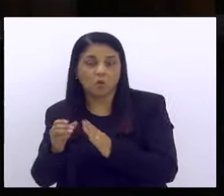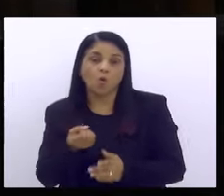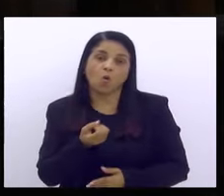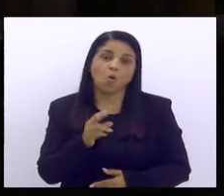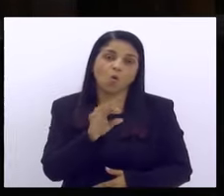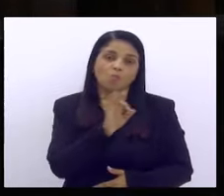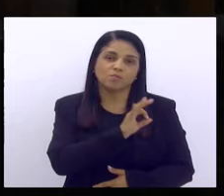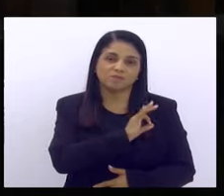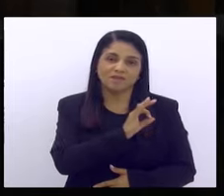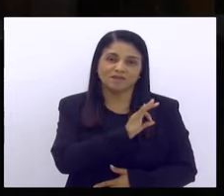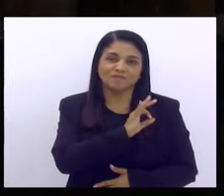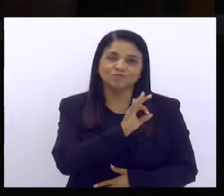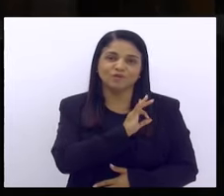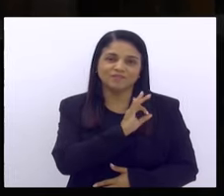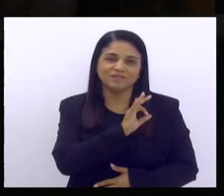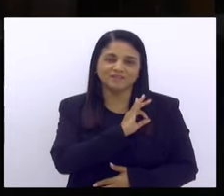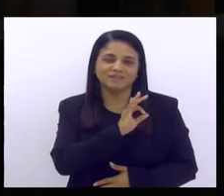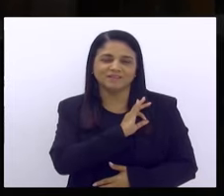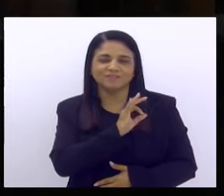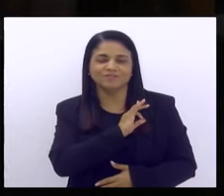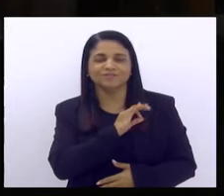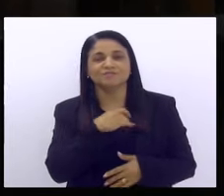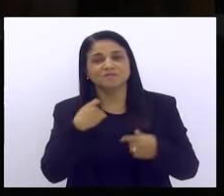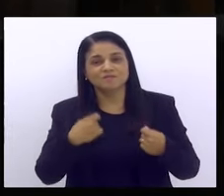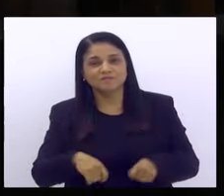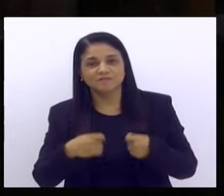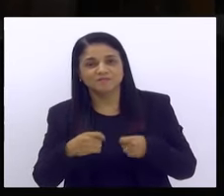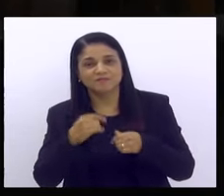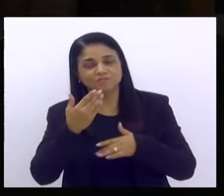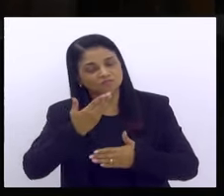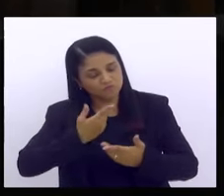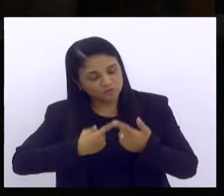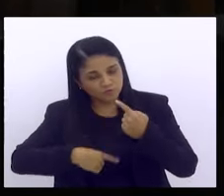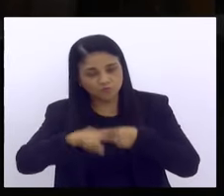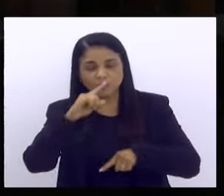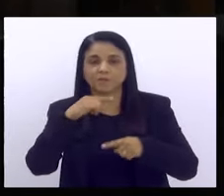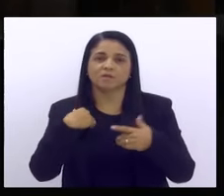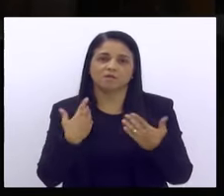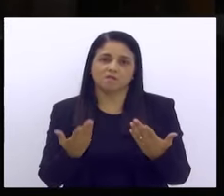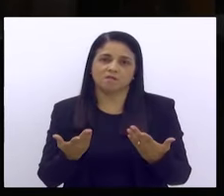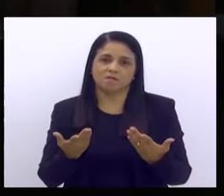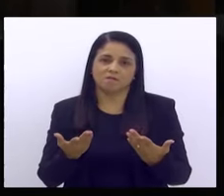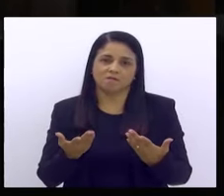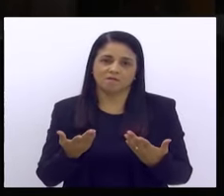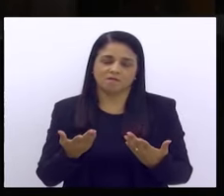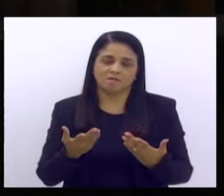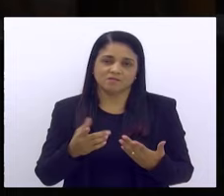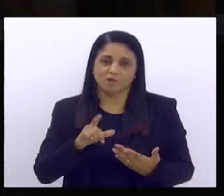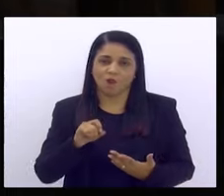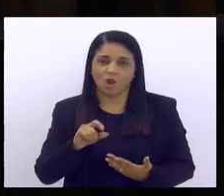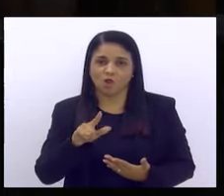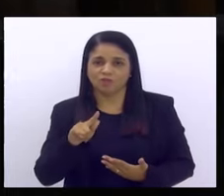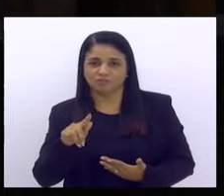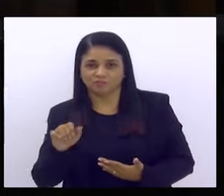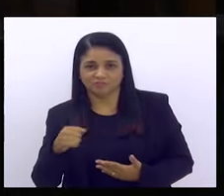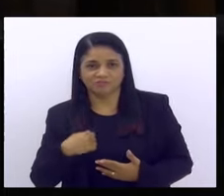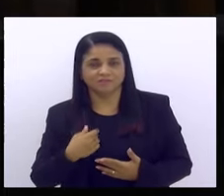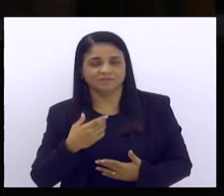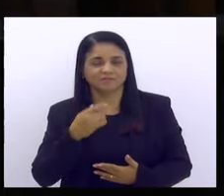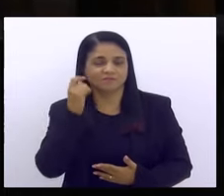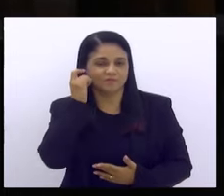É essa a lógica que a gente precisa superar, senhor governador Cláudio Castro. Ou o senhor acha